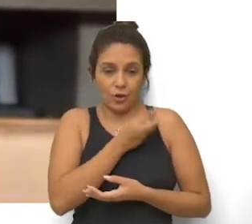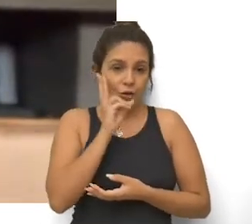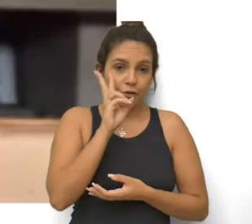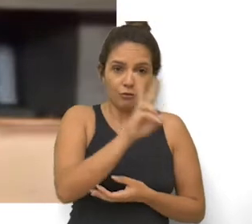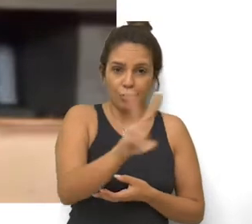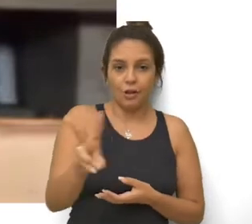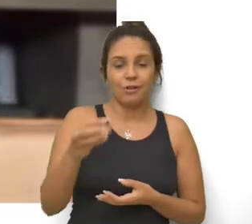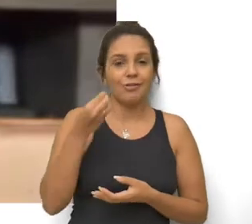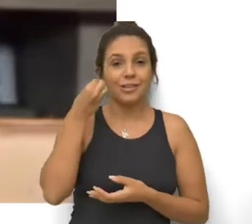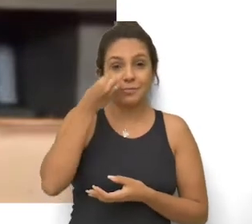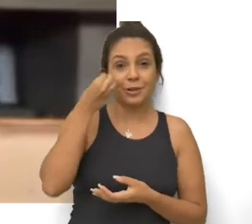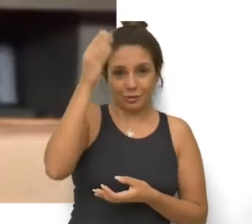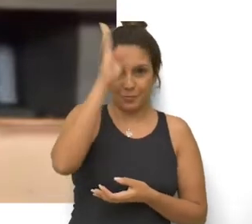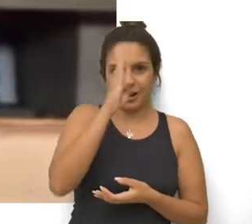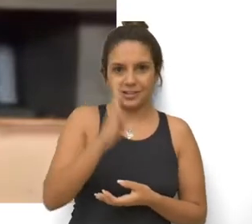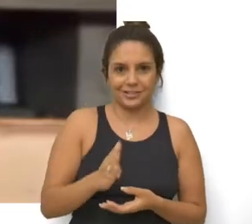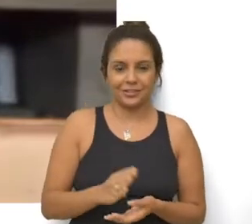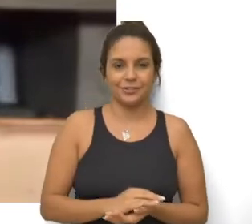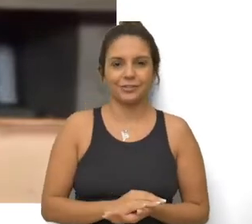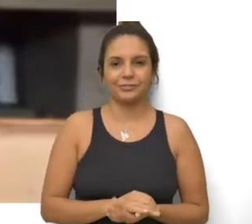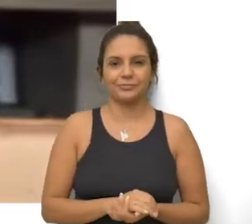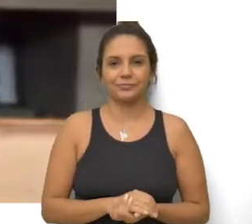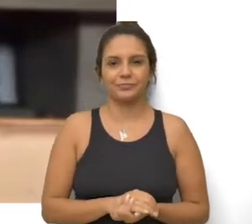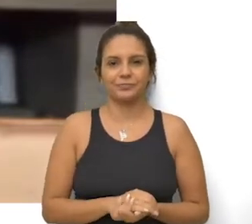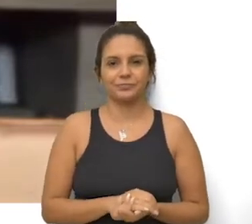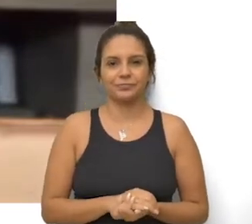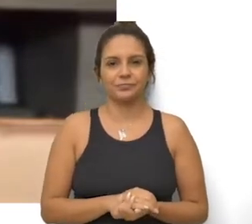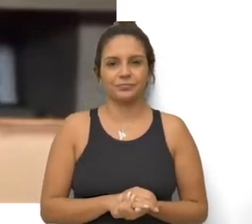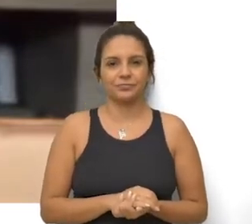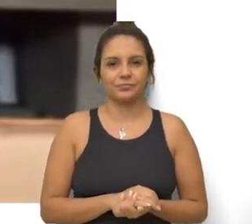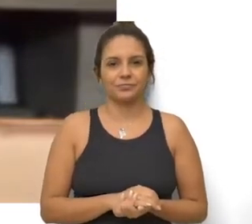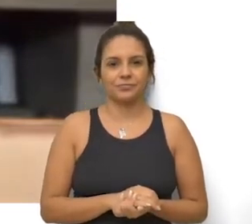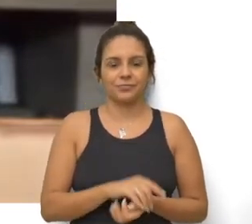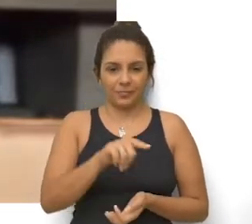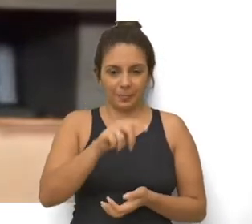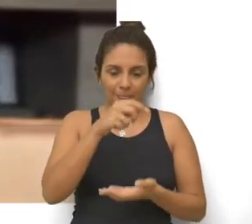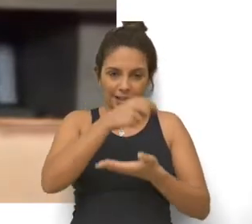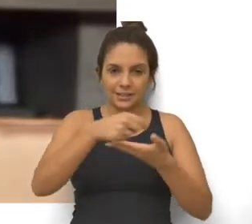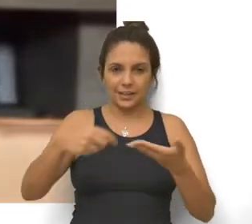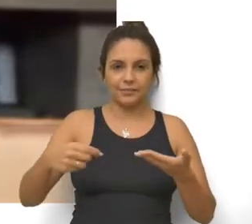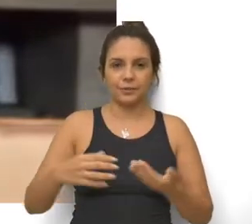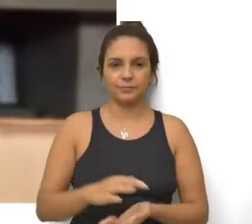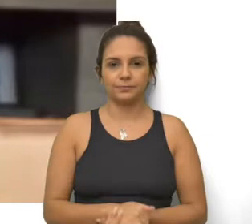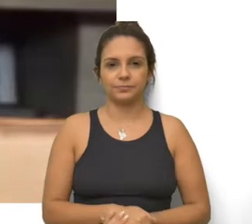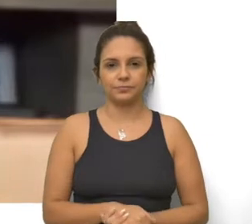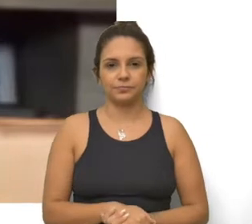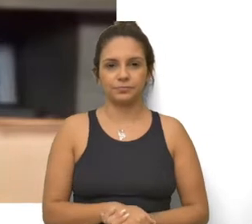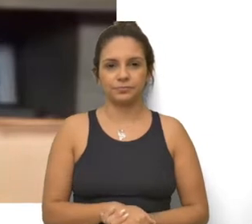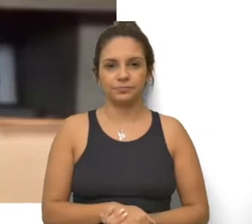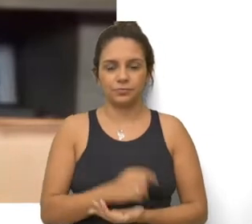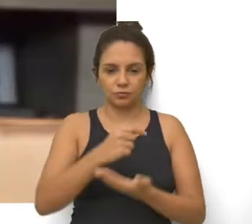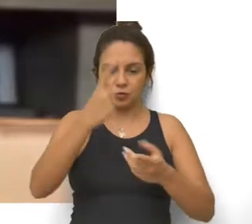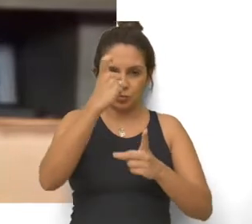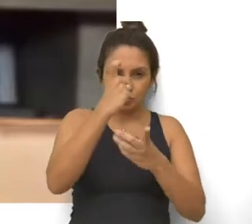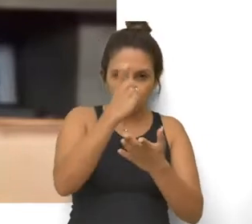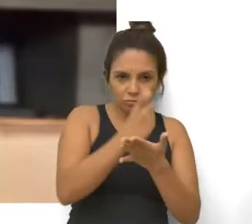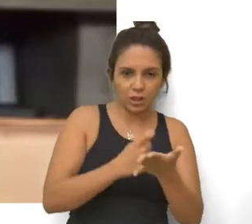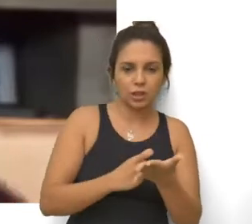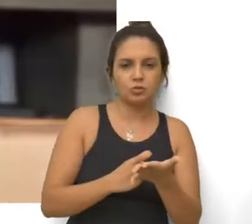e experimentou o Brasil. Na verdade, é sobre isso que a Marta escreveu. E a Marta escreveu um